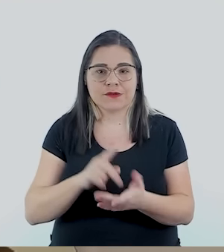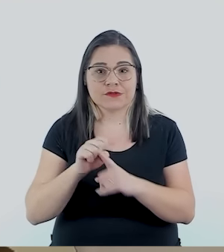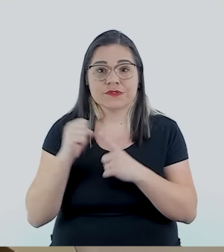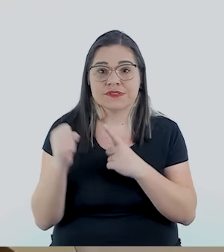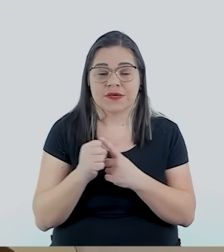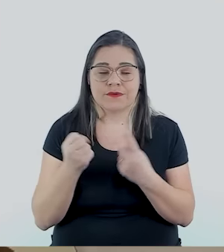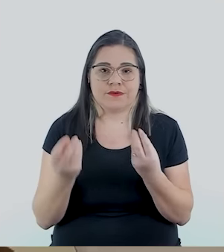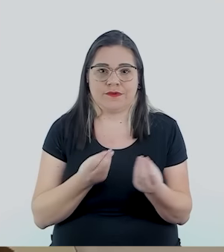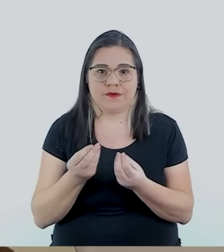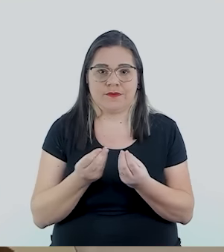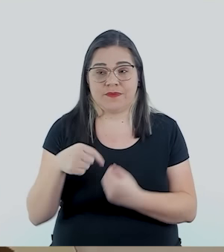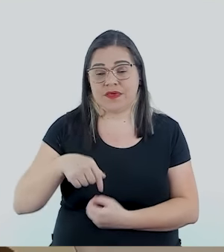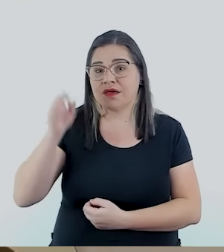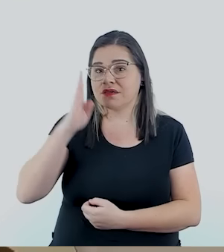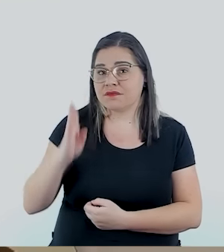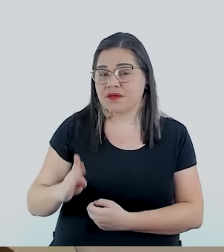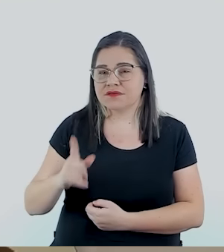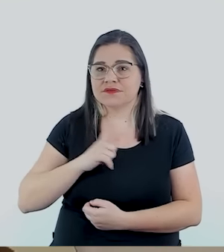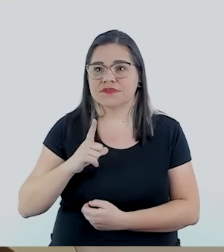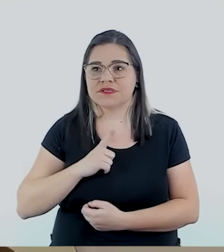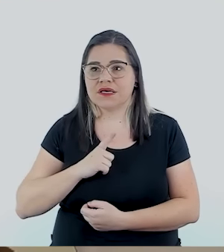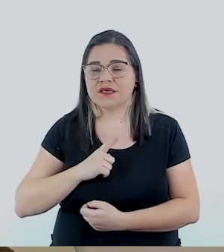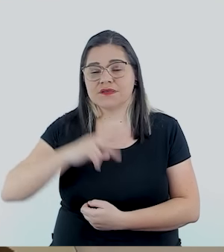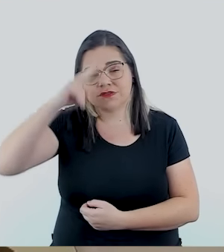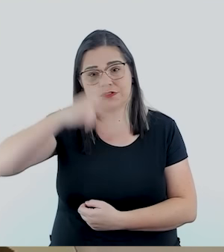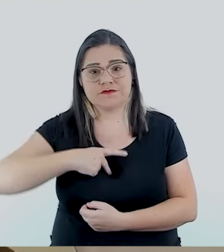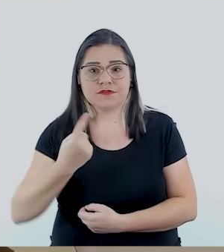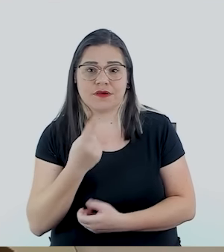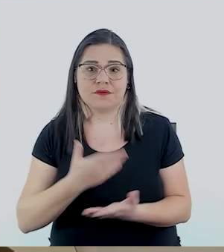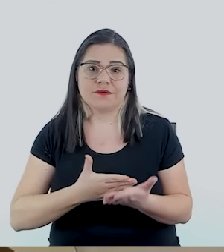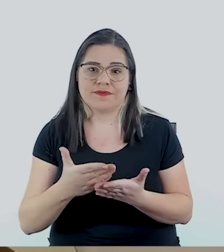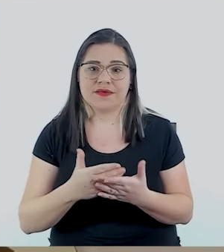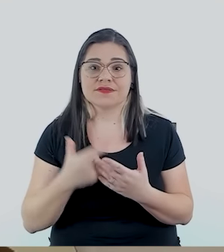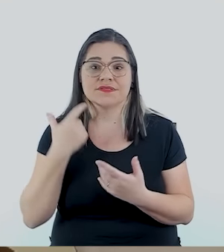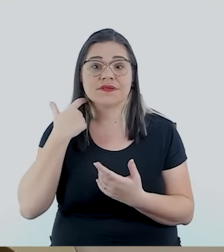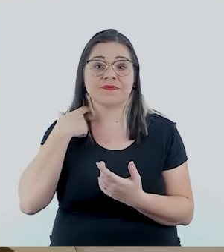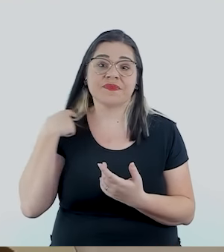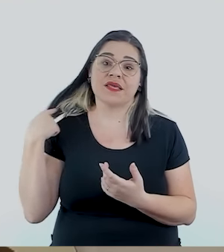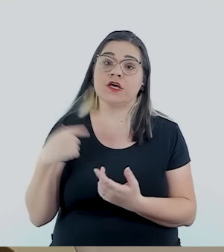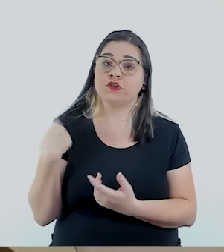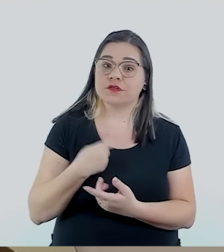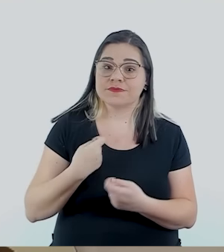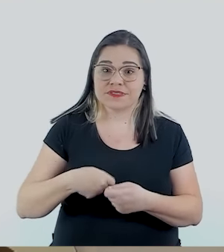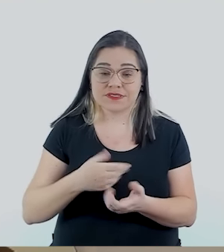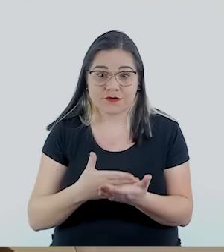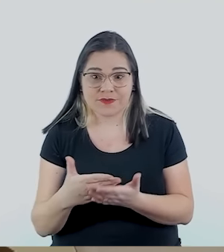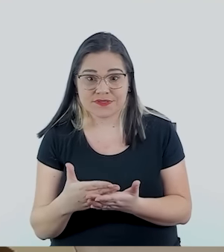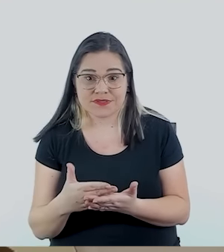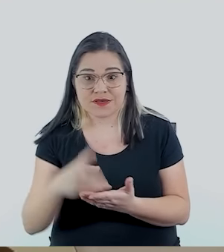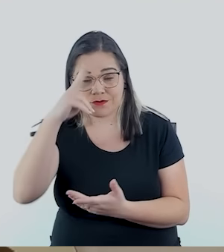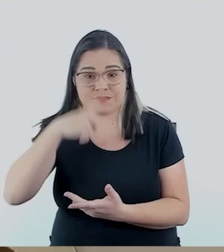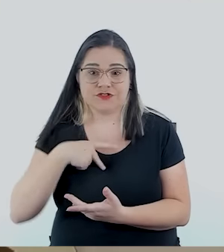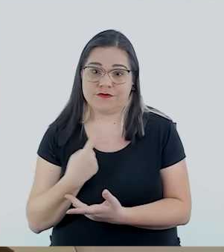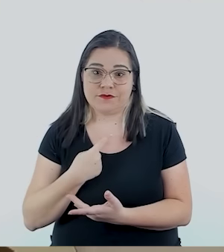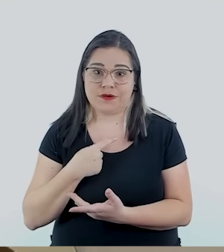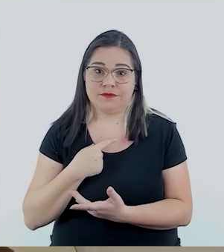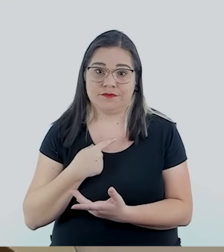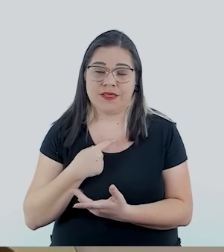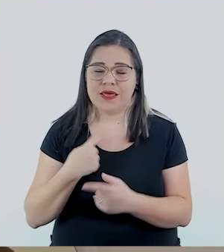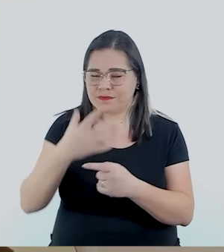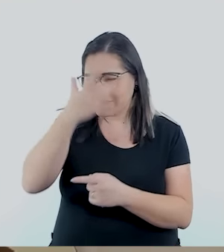social a gente aqui no Brasil a gente vai ter que começar com impacto individual a gente vai precisar começar com impacto individual as